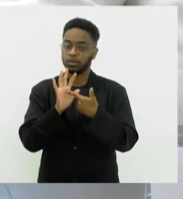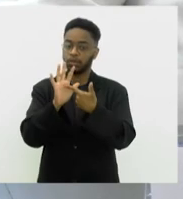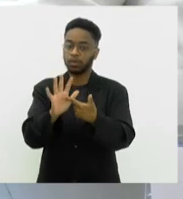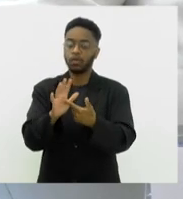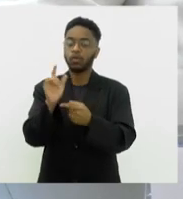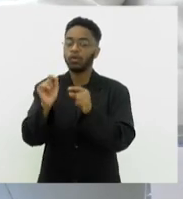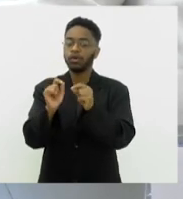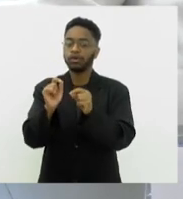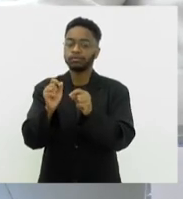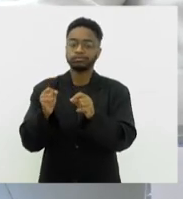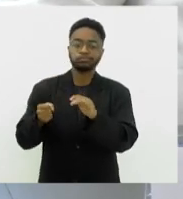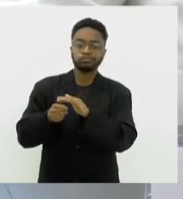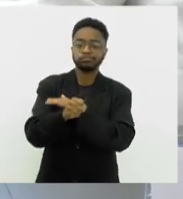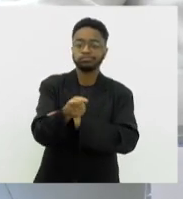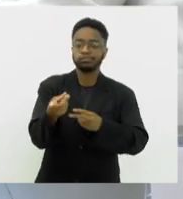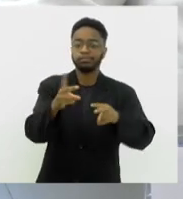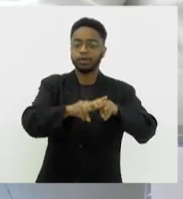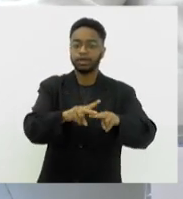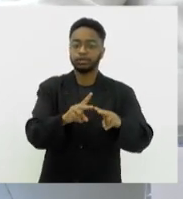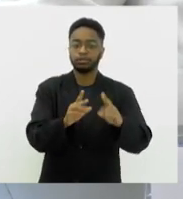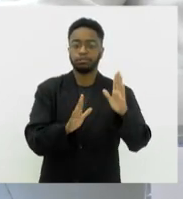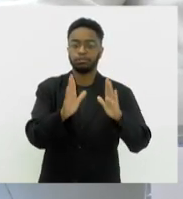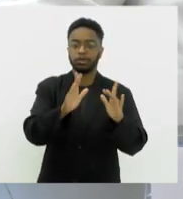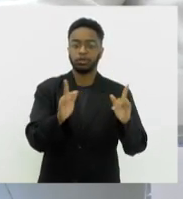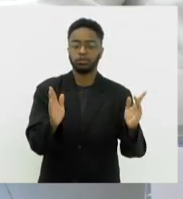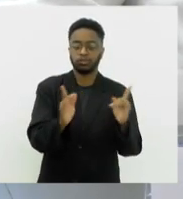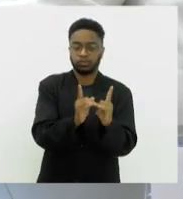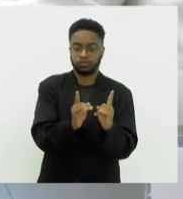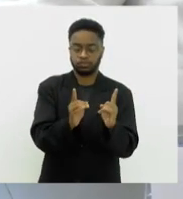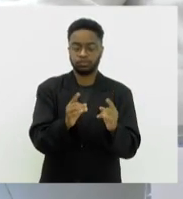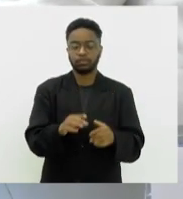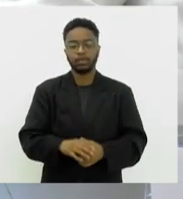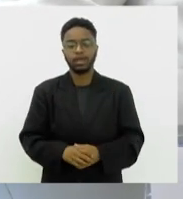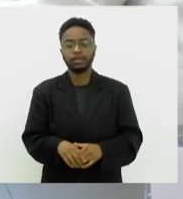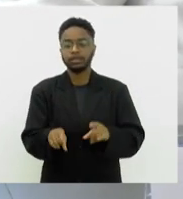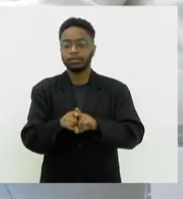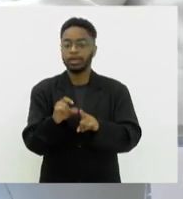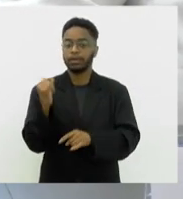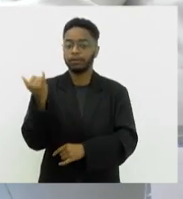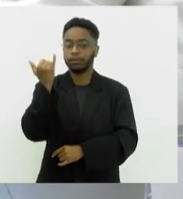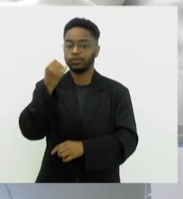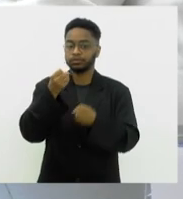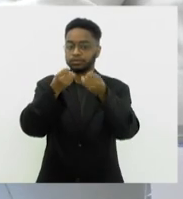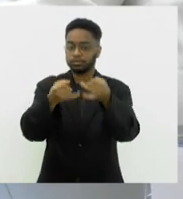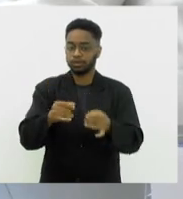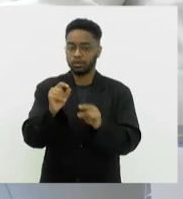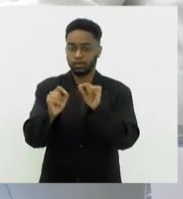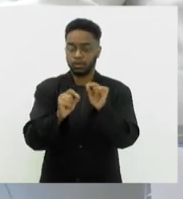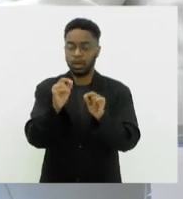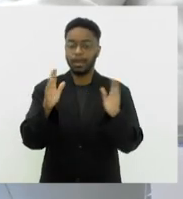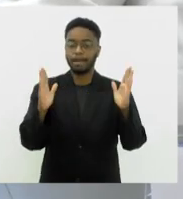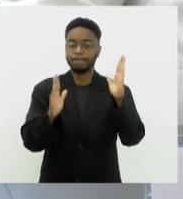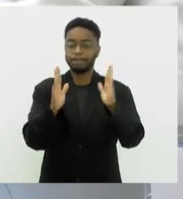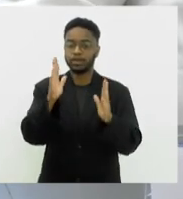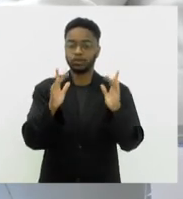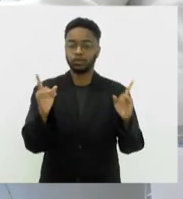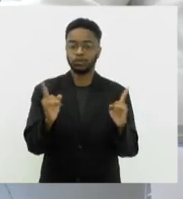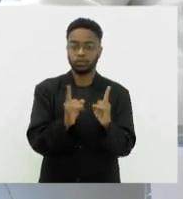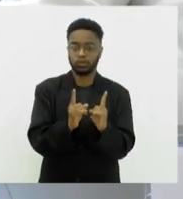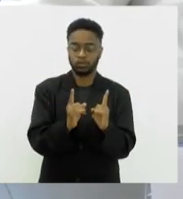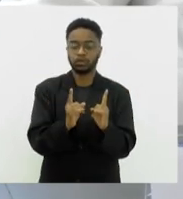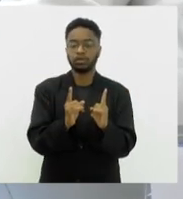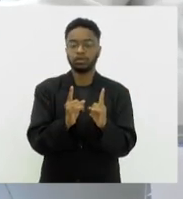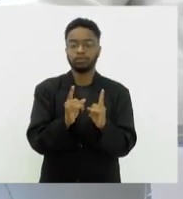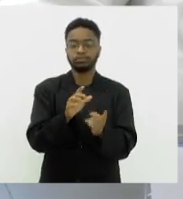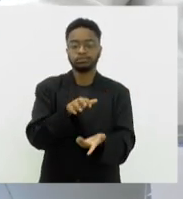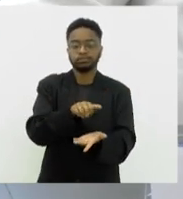prisão preventiva importante dizer também que o menor período registrado por essa